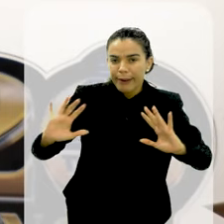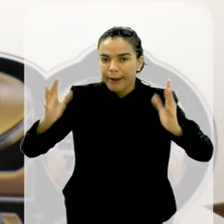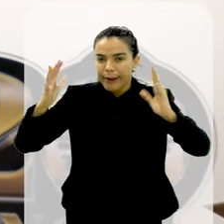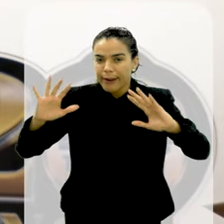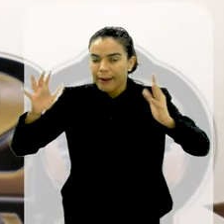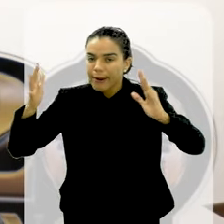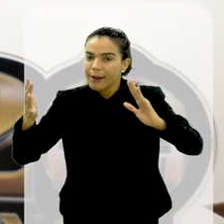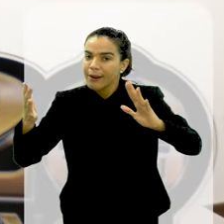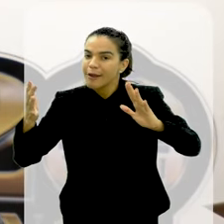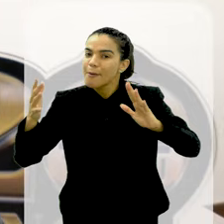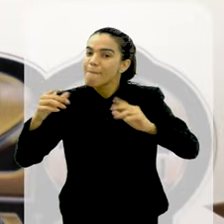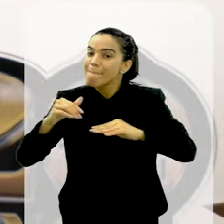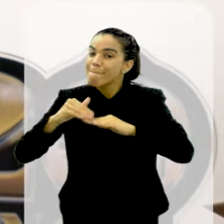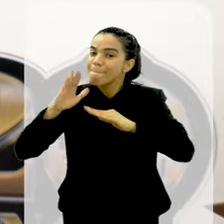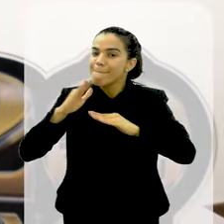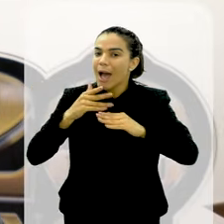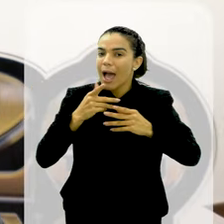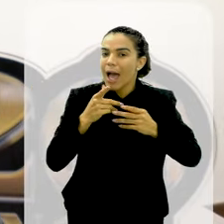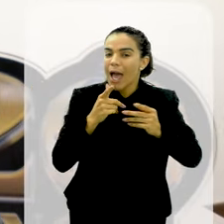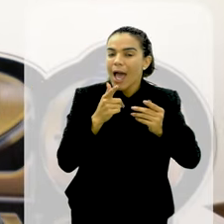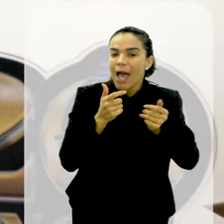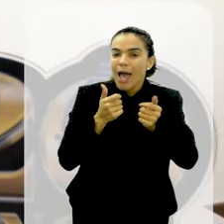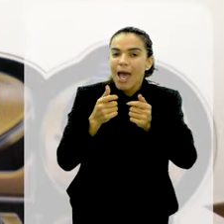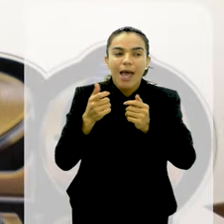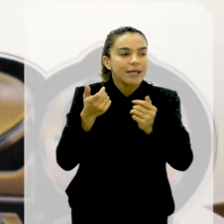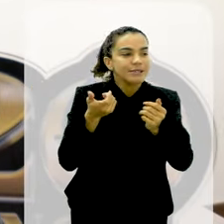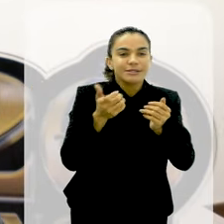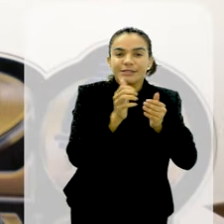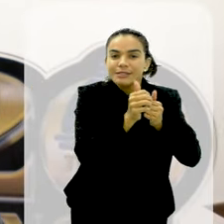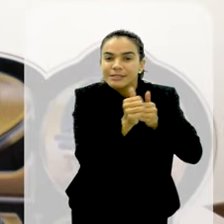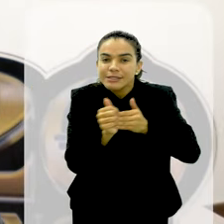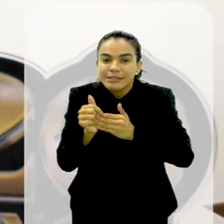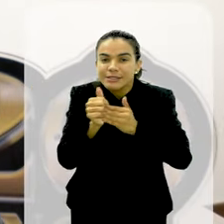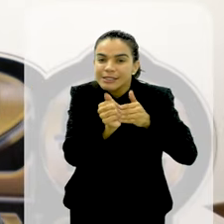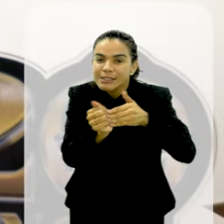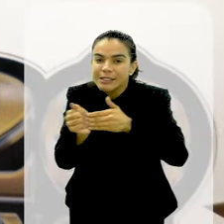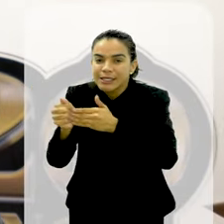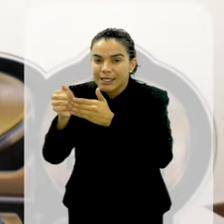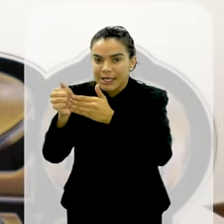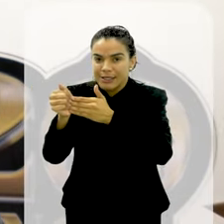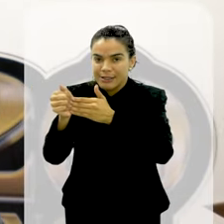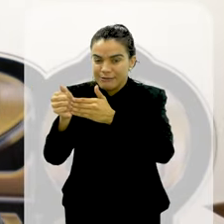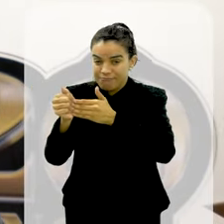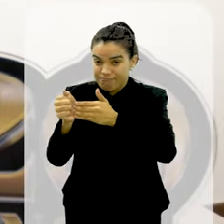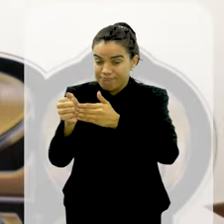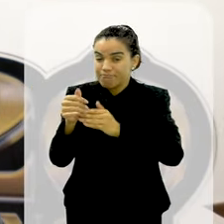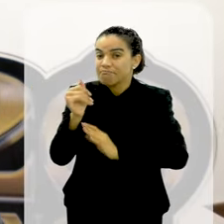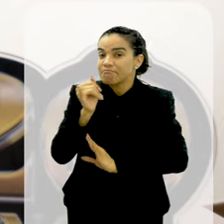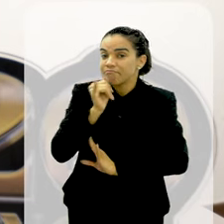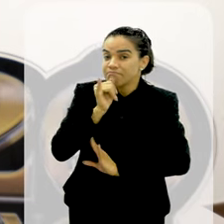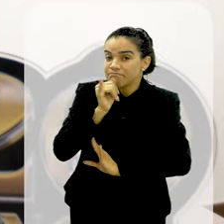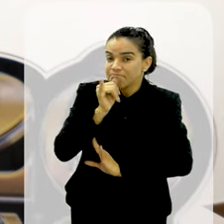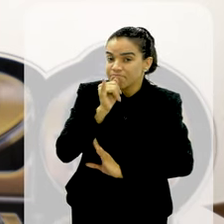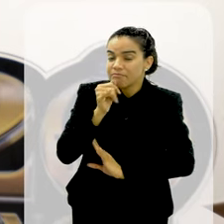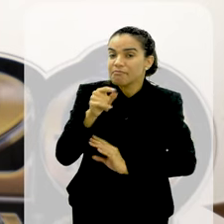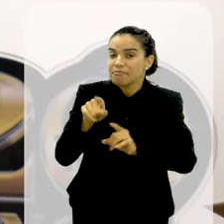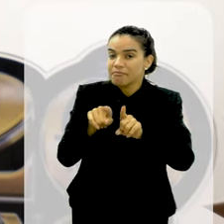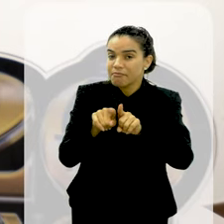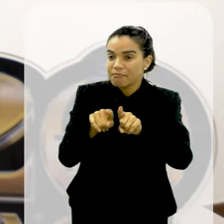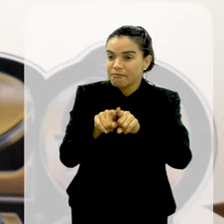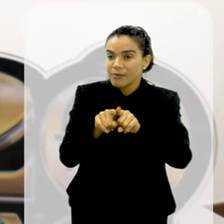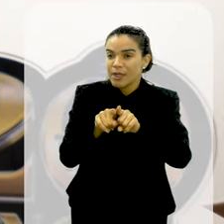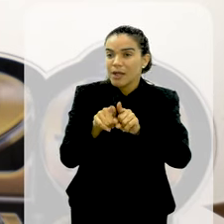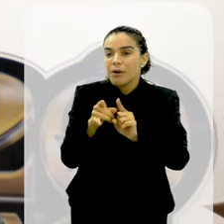eventos, mas uma coisa mais guiada, mais específica. Um exemplo que todo mundo dá, mas também vale a